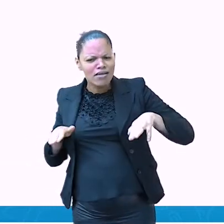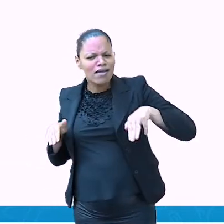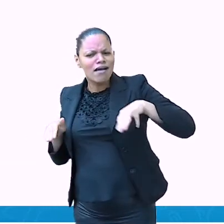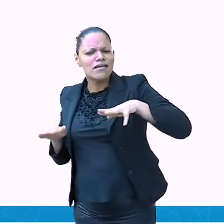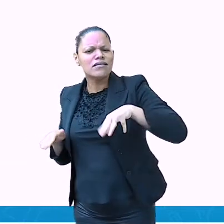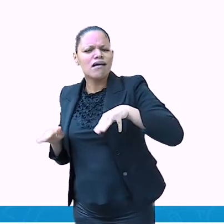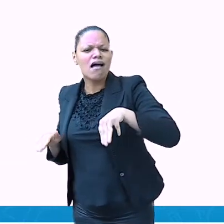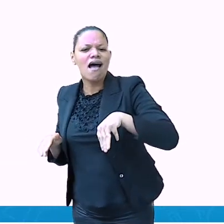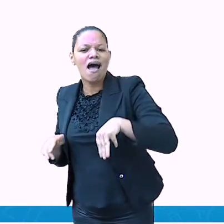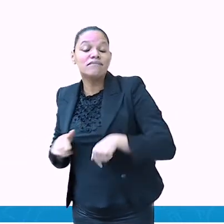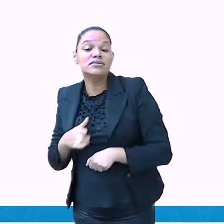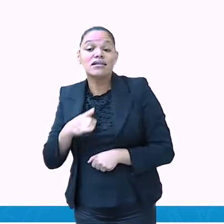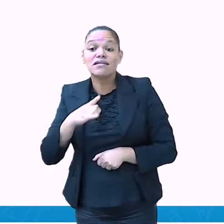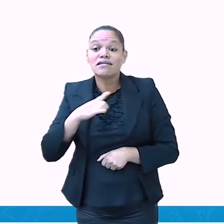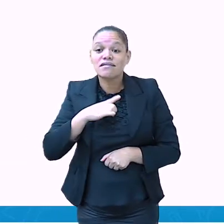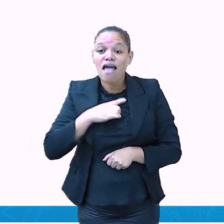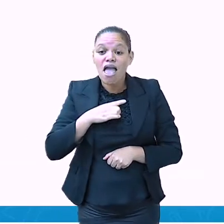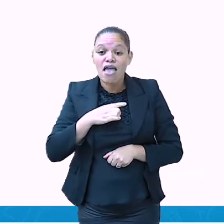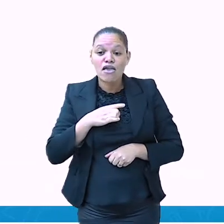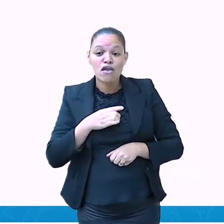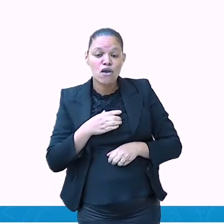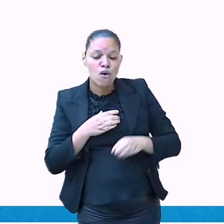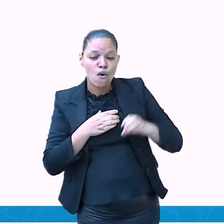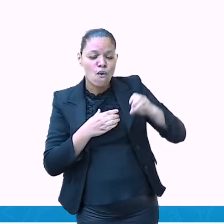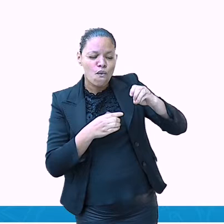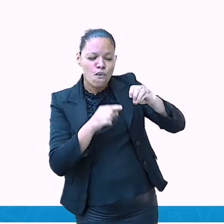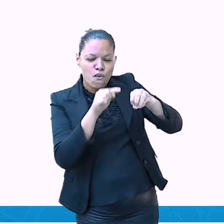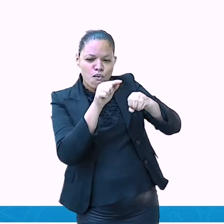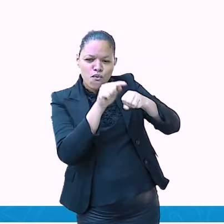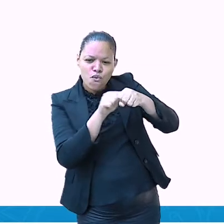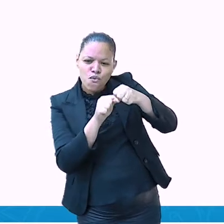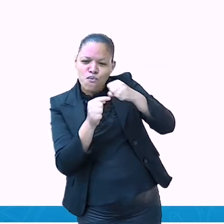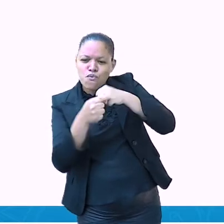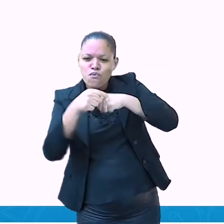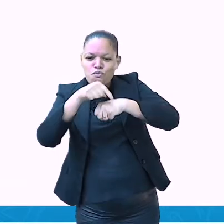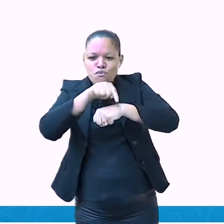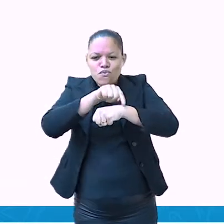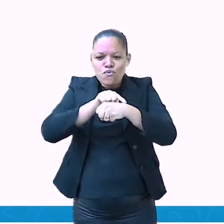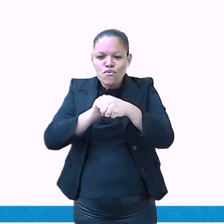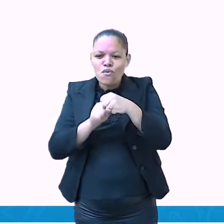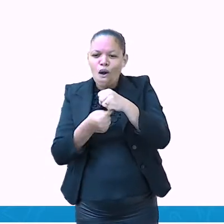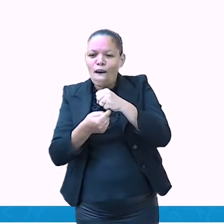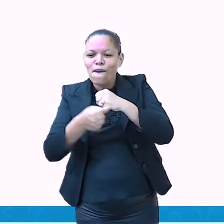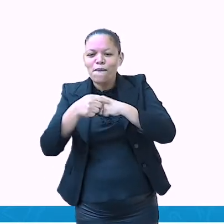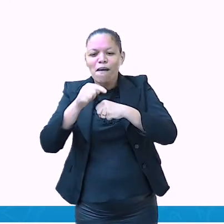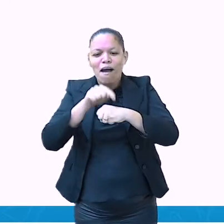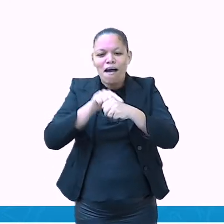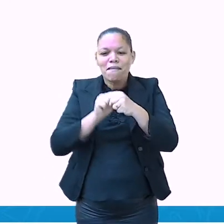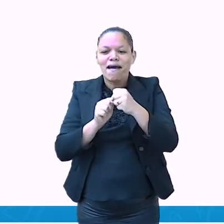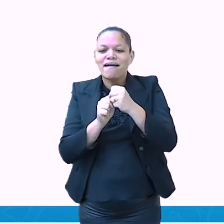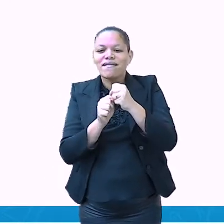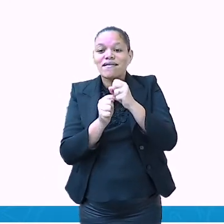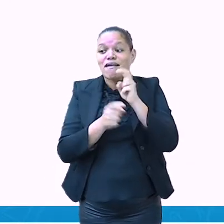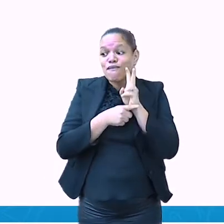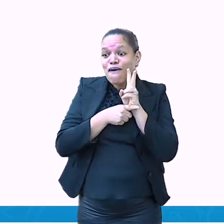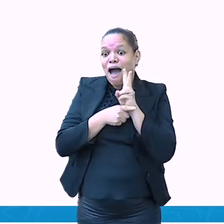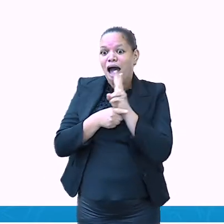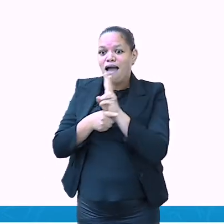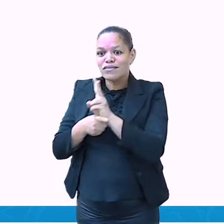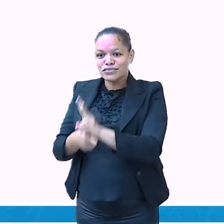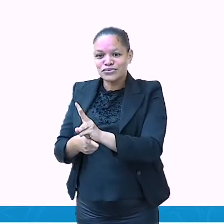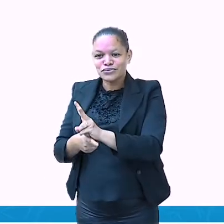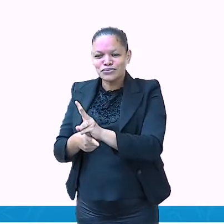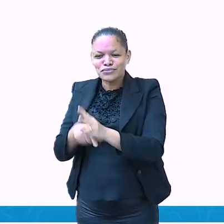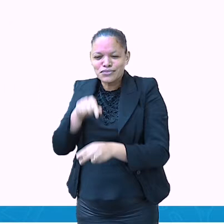são buraquinhos bem pequenos, que ajuda na hora do embrião